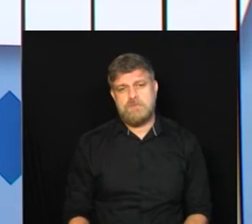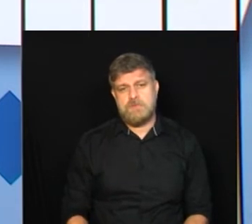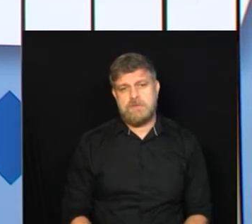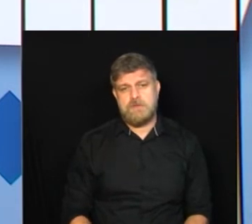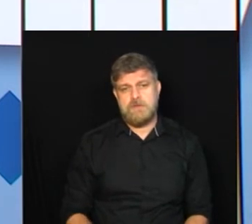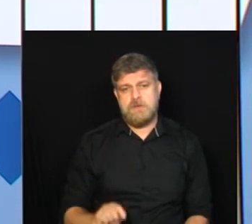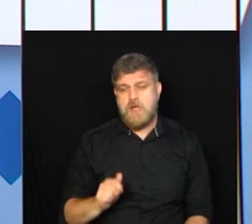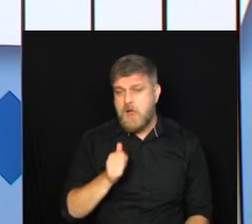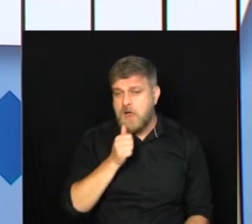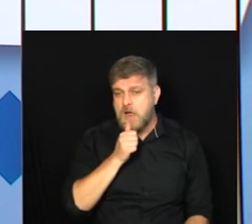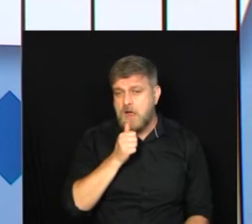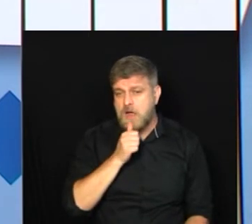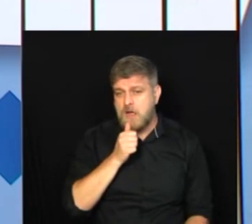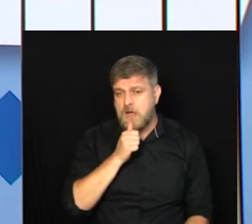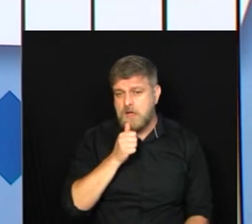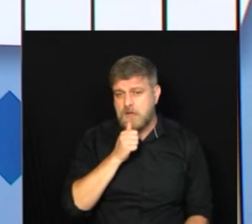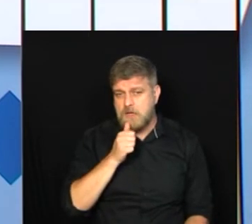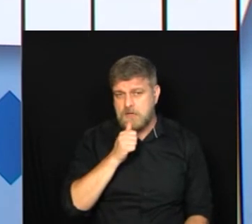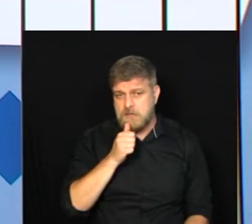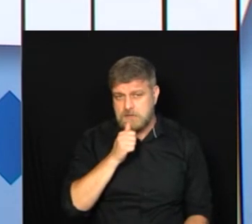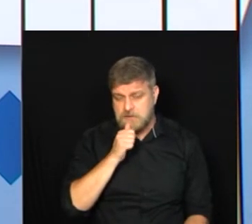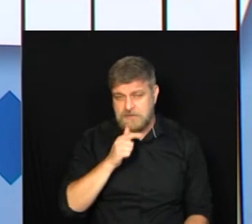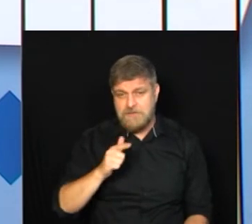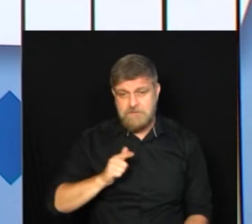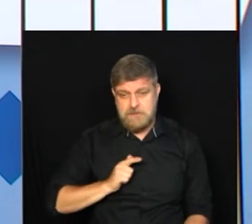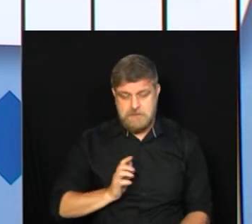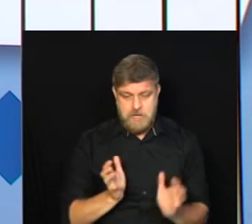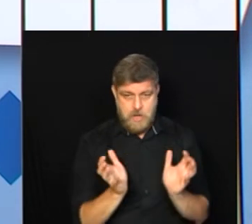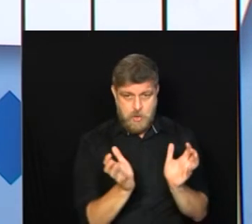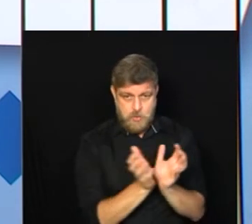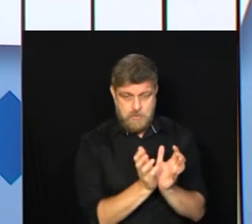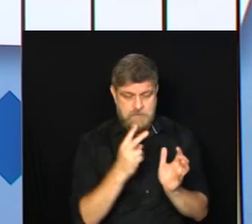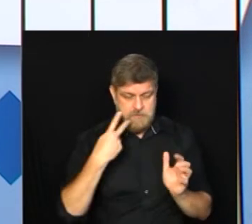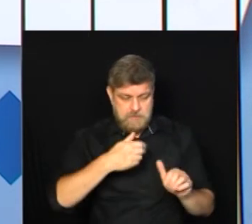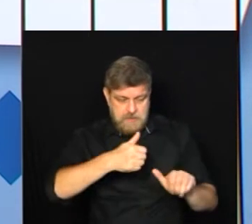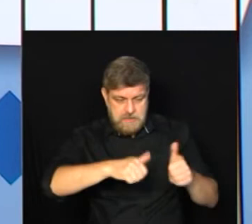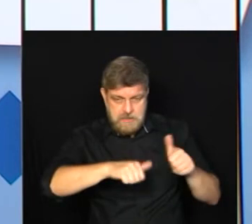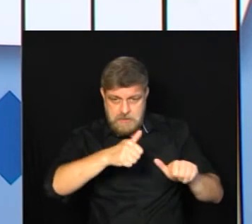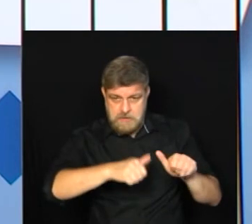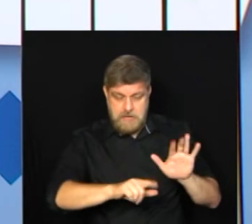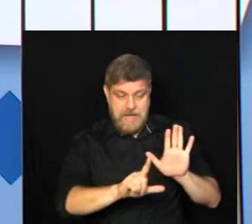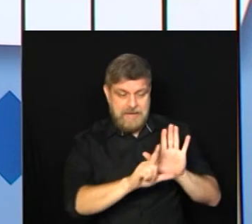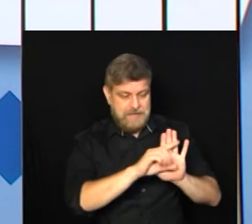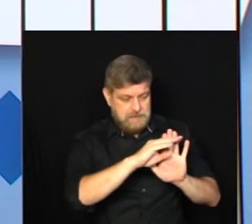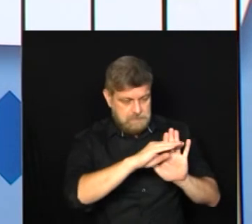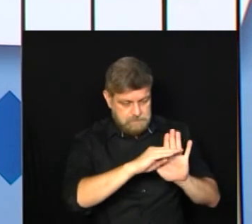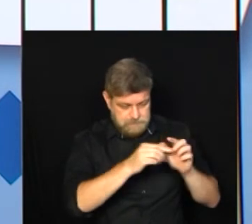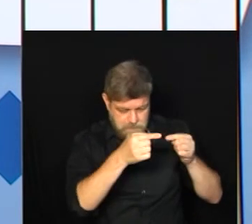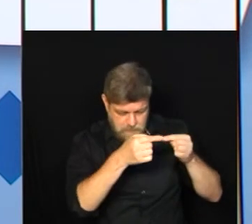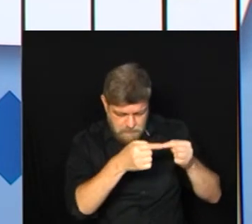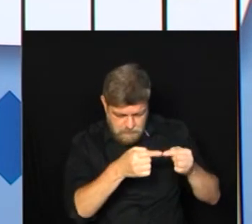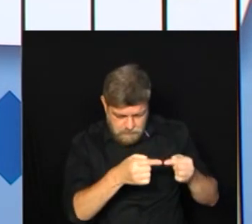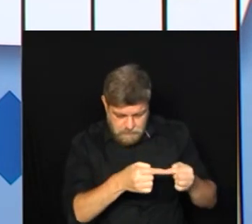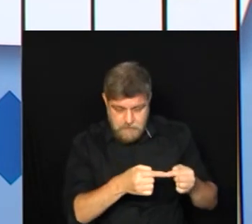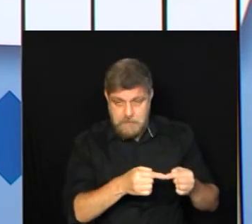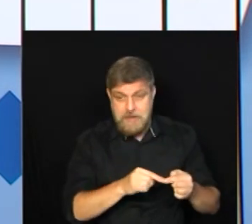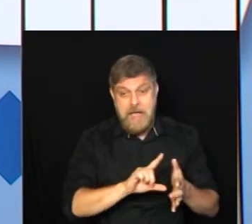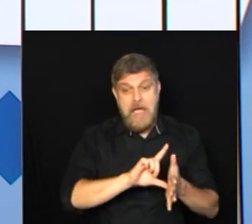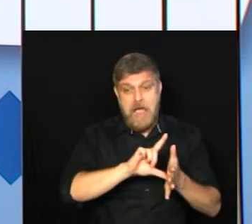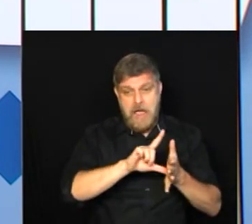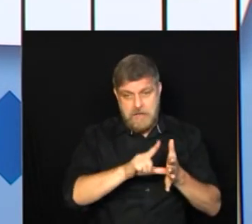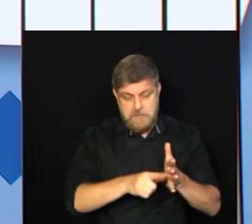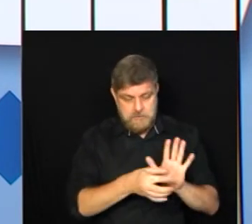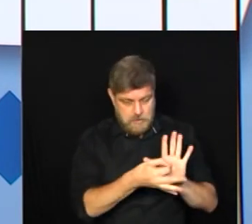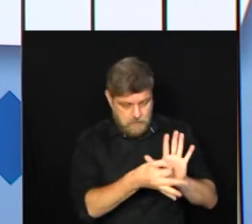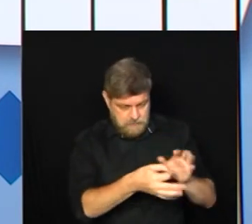serão ainda, a tramitação, passarão pelas comissões de Constituição e Legalidade, aí depois, se